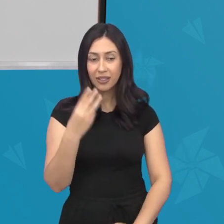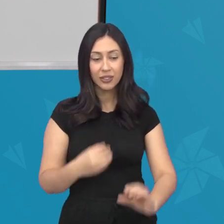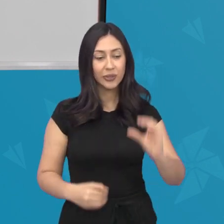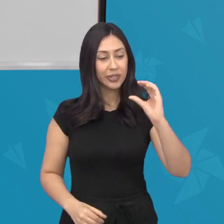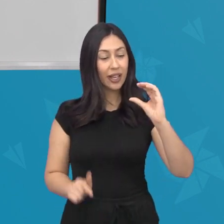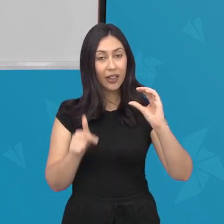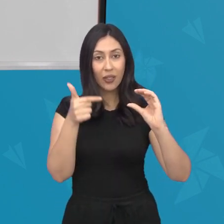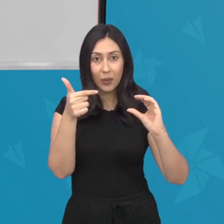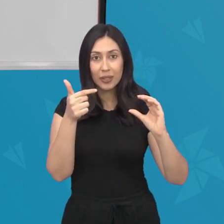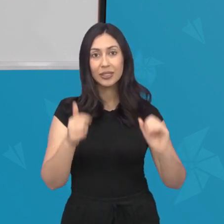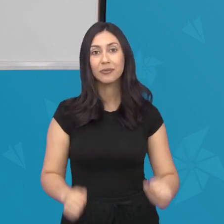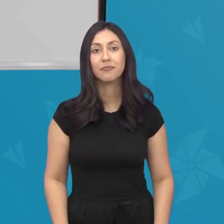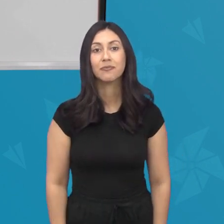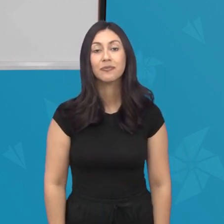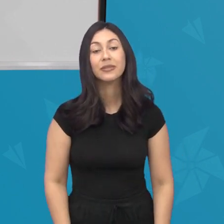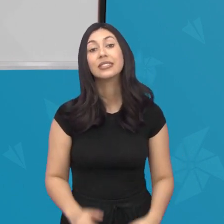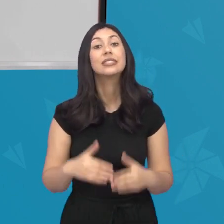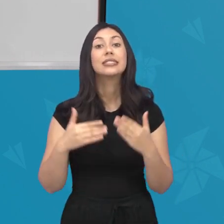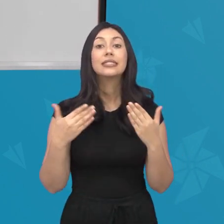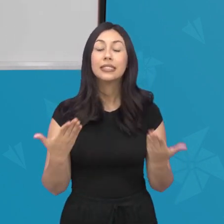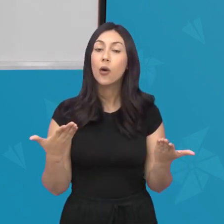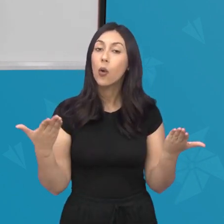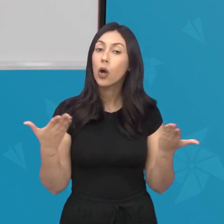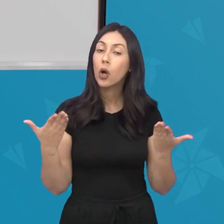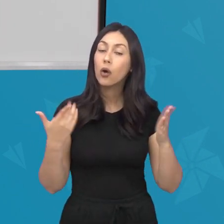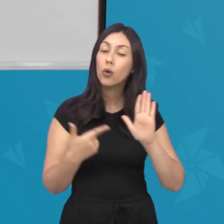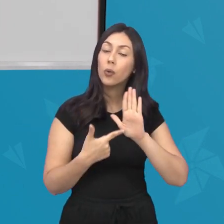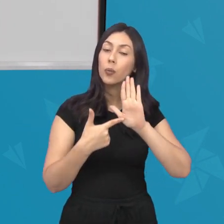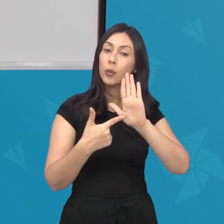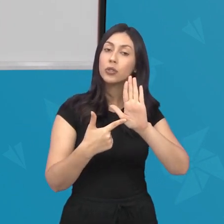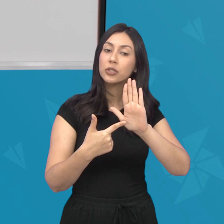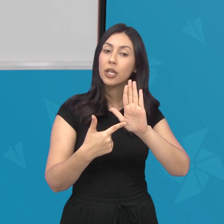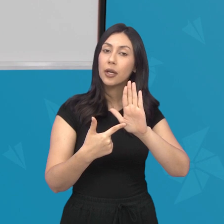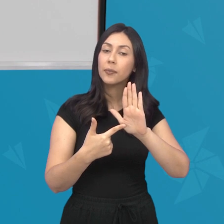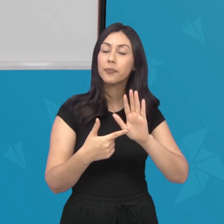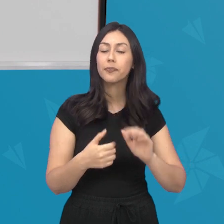C é 2. Então vamos usar a fórmula do Bhaskara lá.